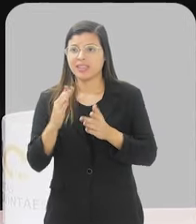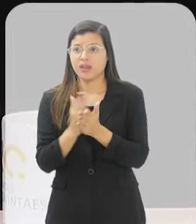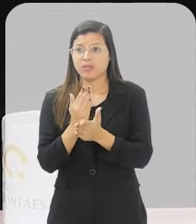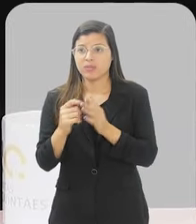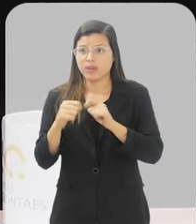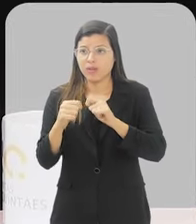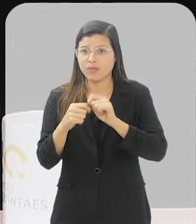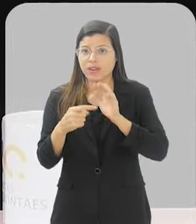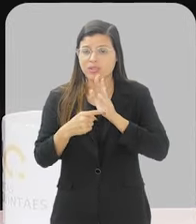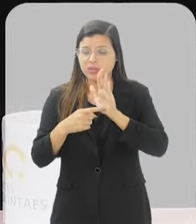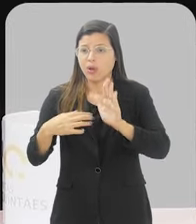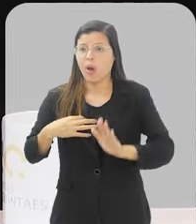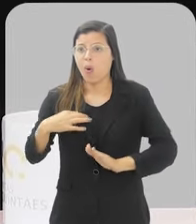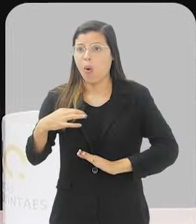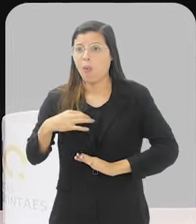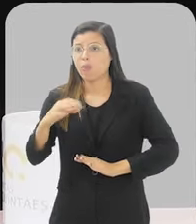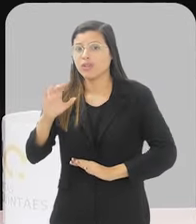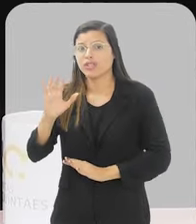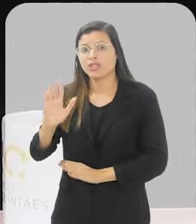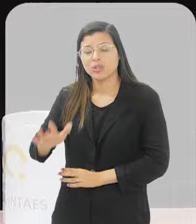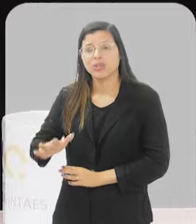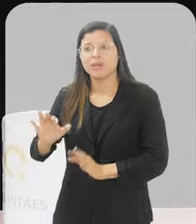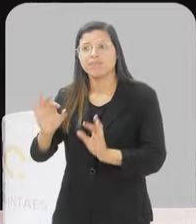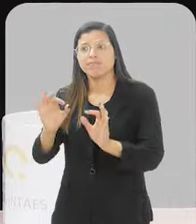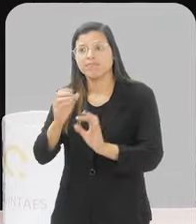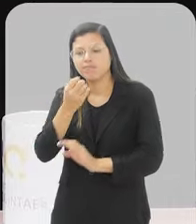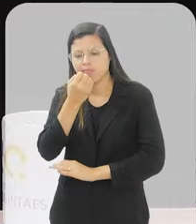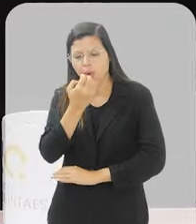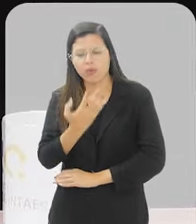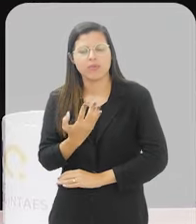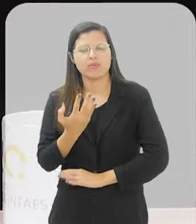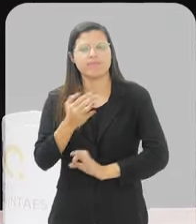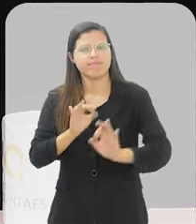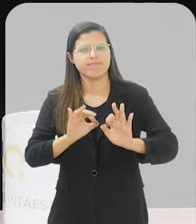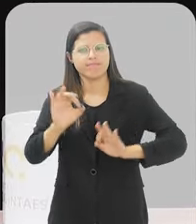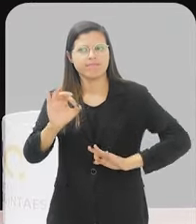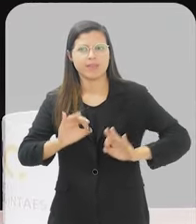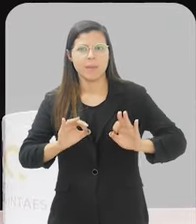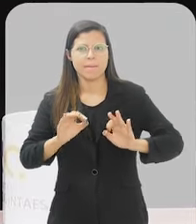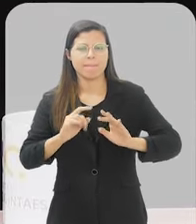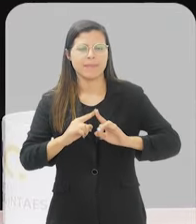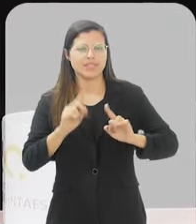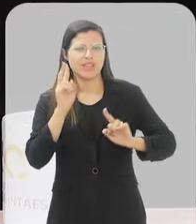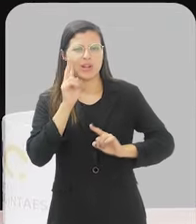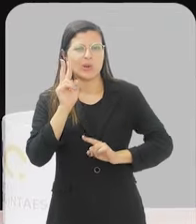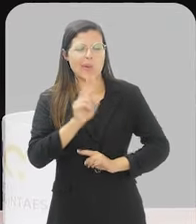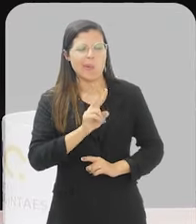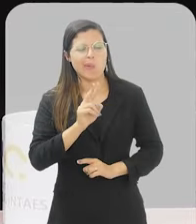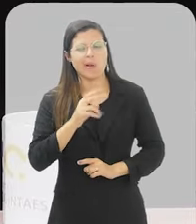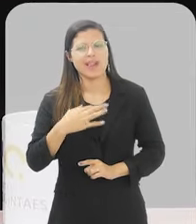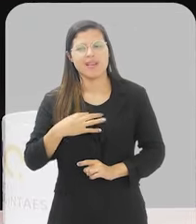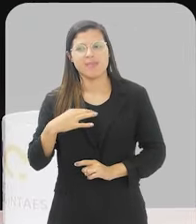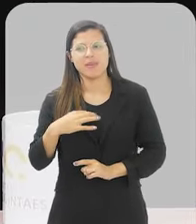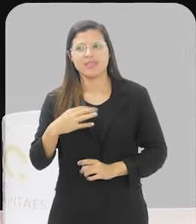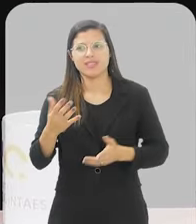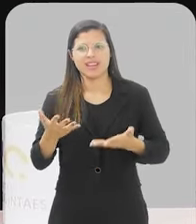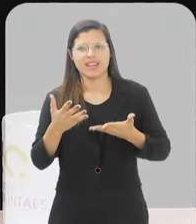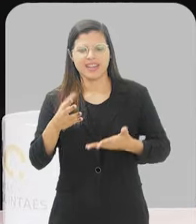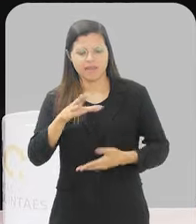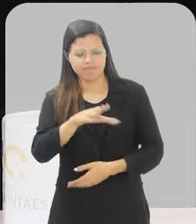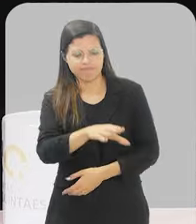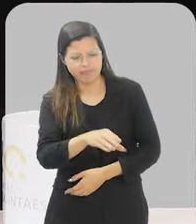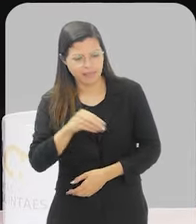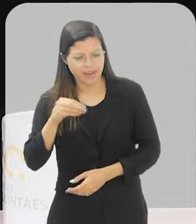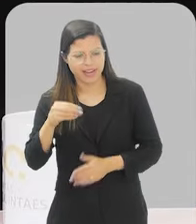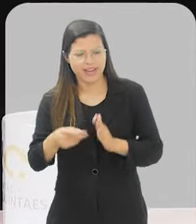faço fantasia, que a fantasia não tem o que fazer, já está no bom gosto, já está daquele jeito. Mas aí ele olha para a fantasia e